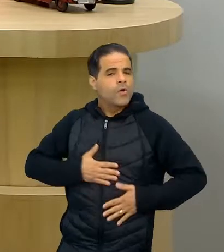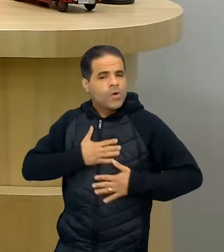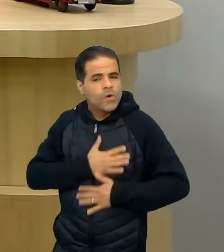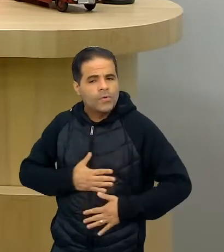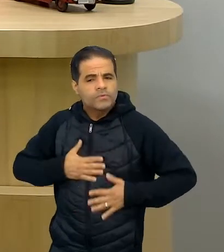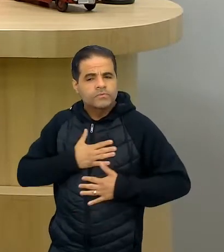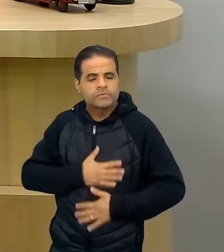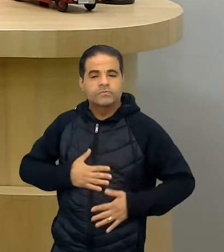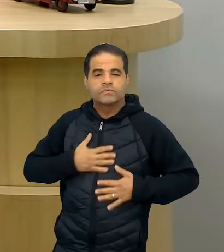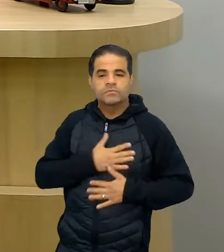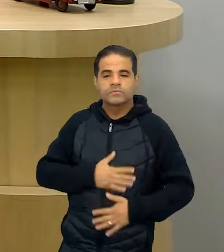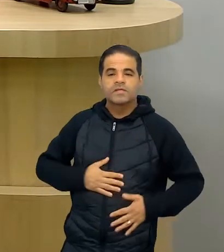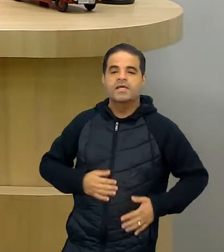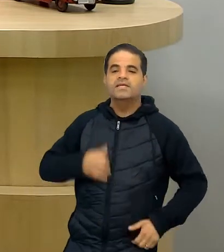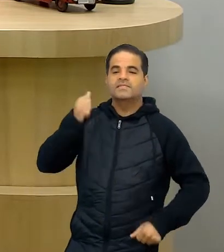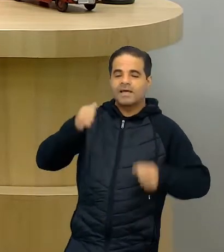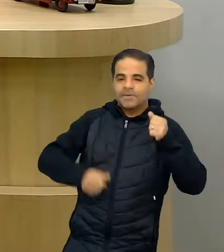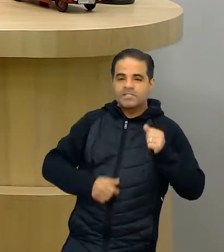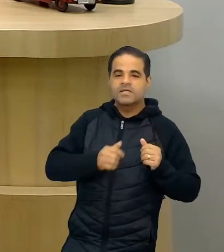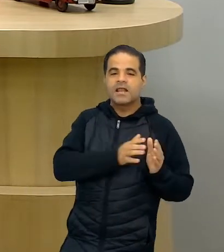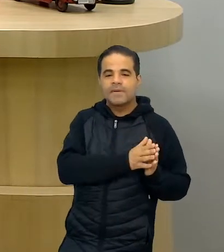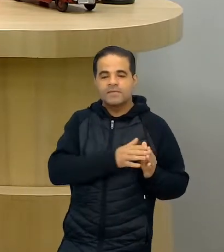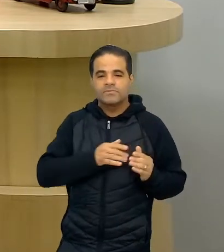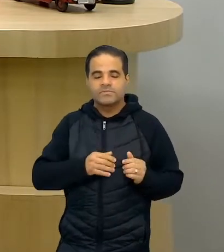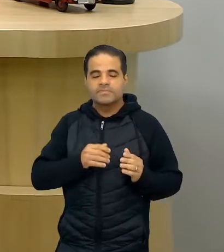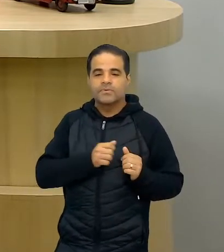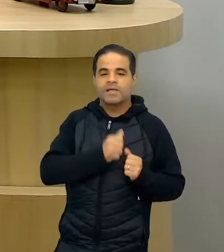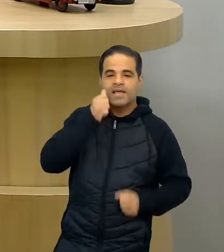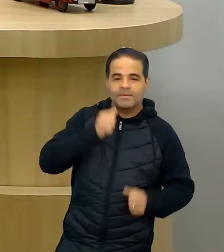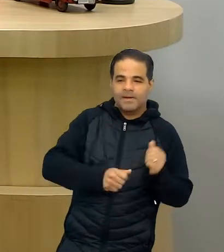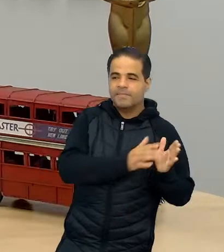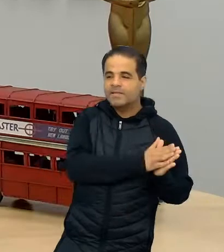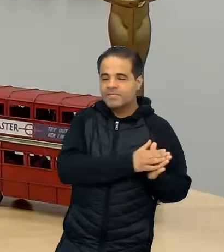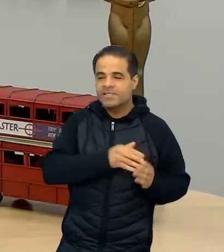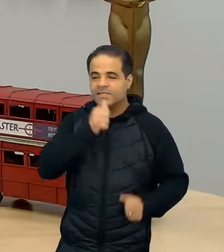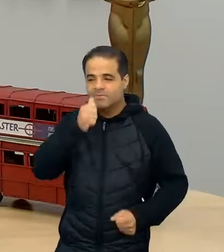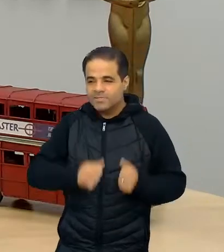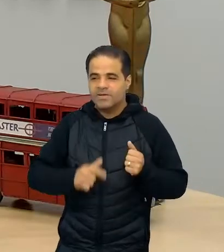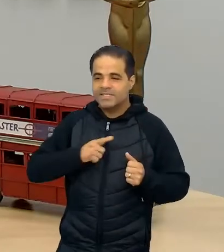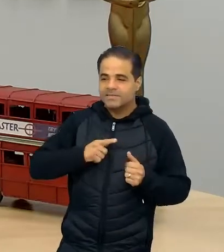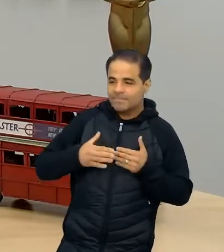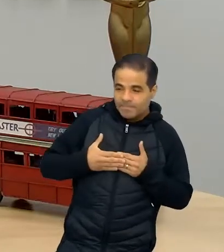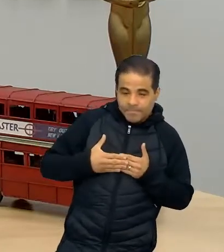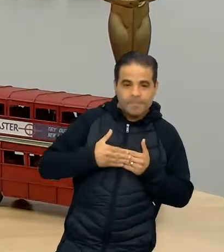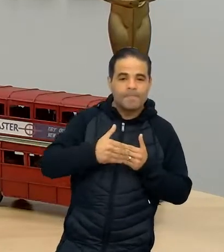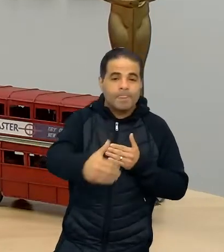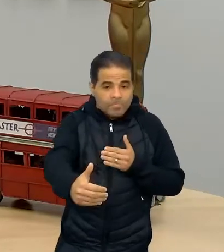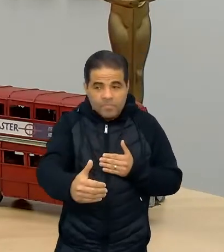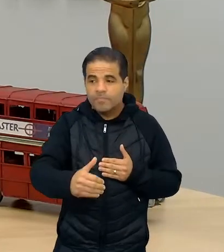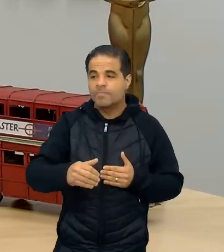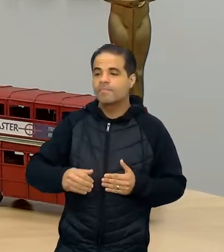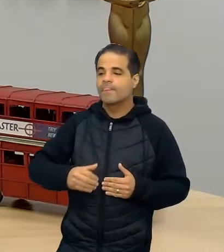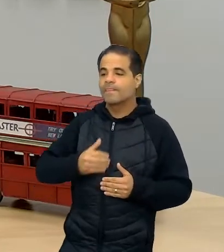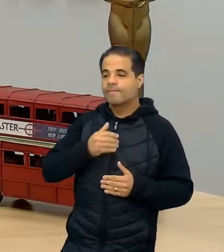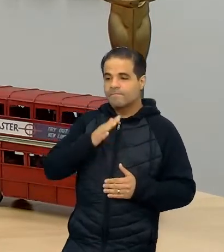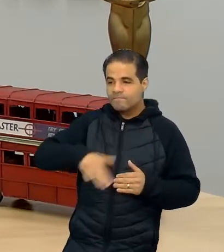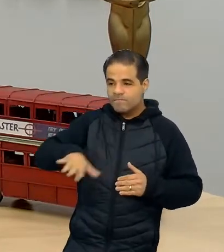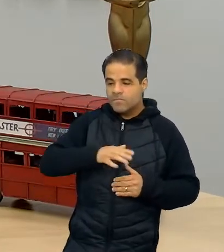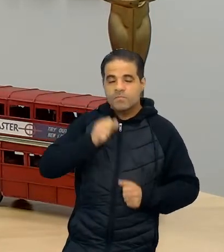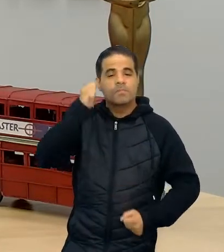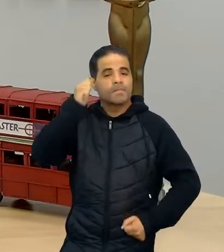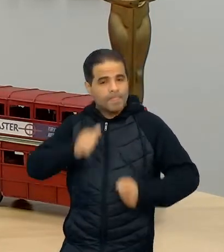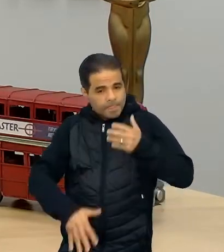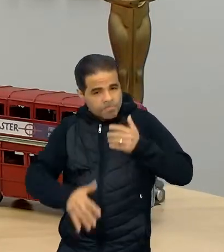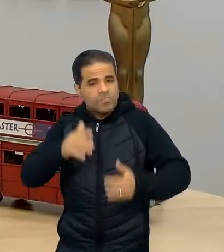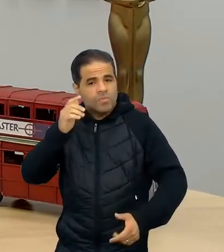gosta? Gosto, acho Exato. bem legal. Acho que eles são E essa é uma bem modalidade, então, que ela vem aí com o feminino e o masculino. Existem os